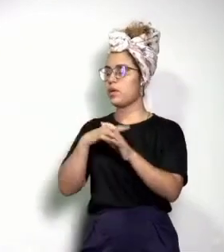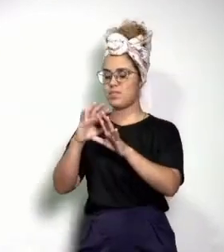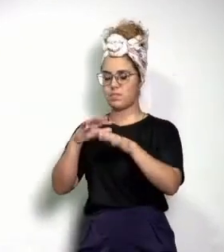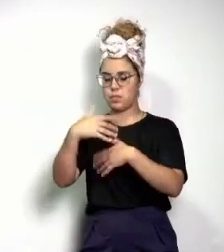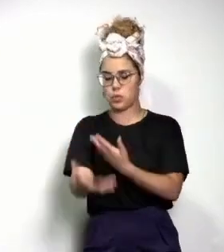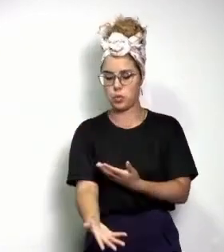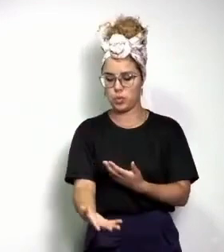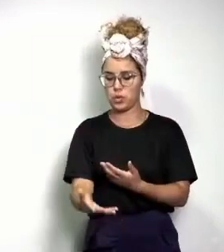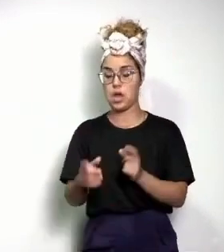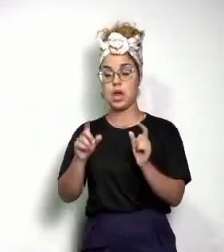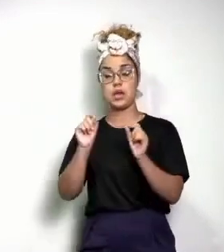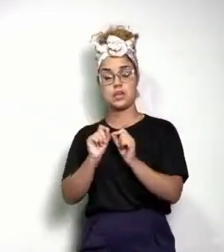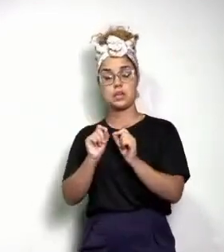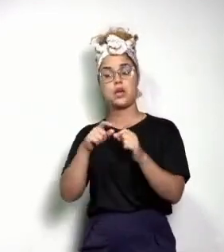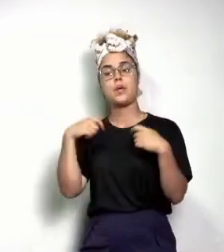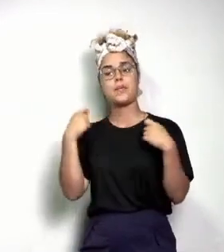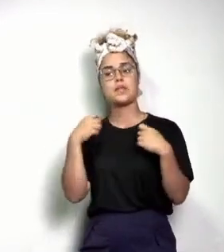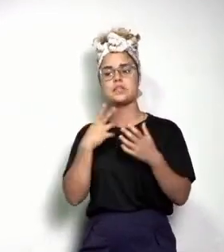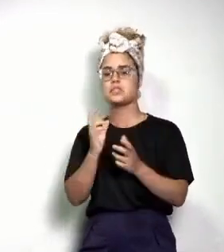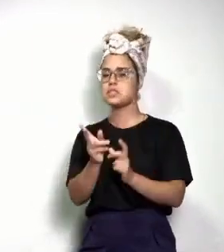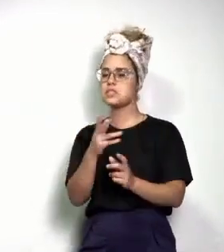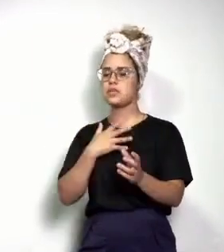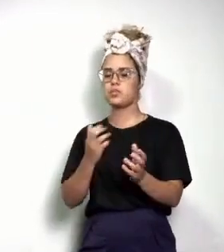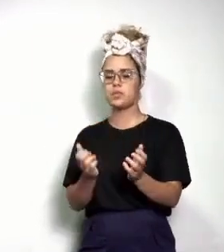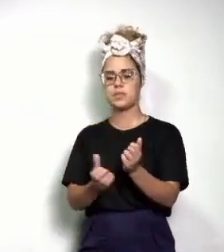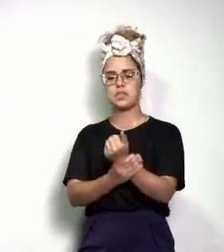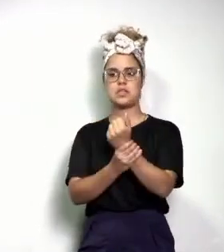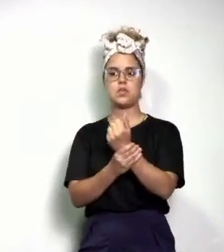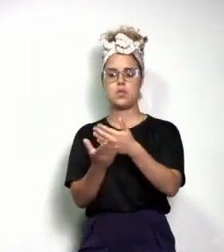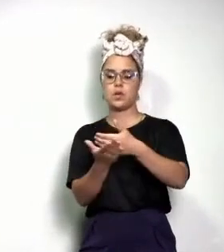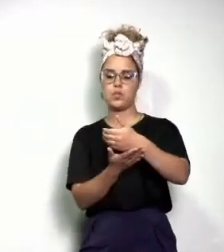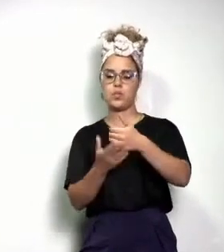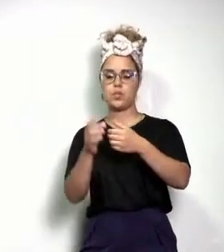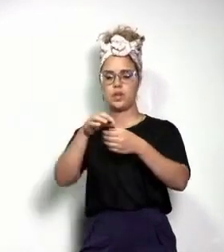cair. Então, vocês sempre precisam estar segurando embaixo para poder soltar